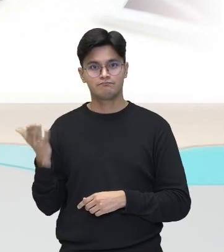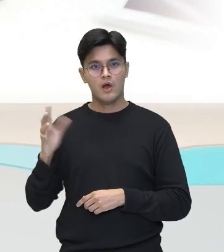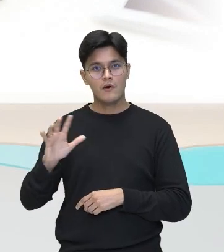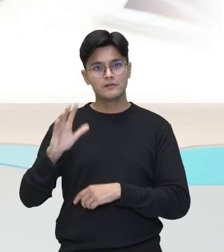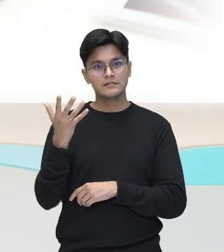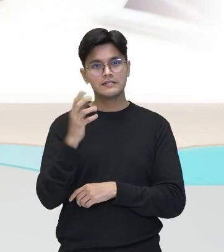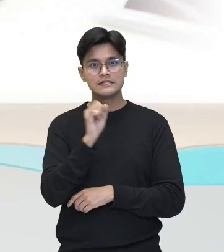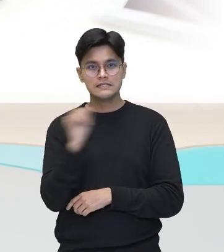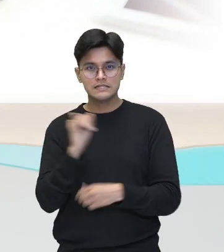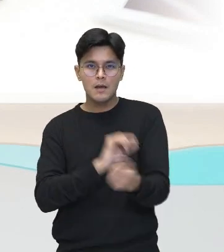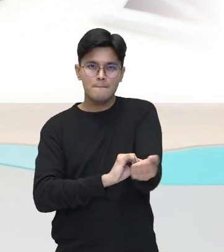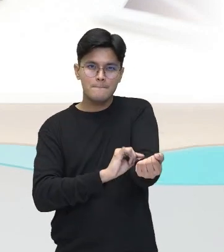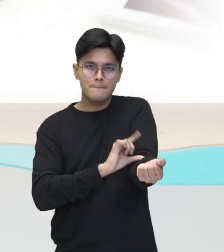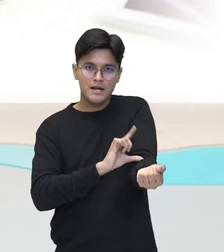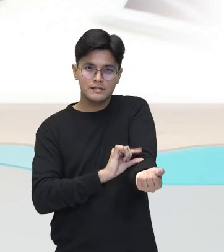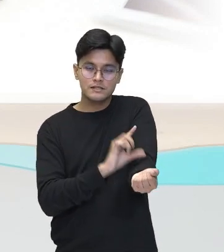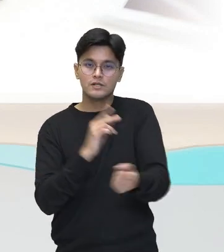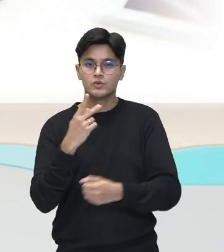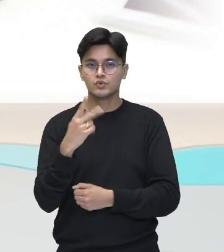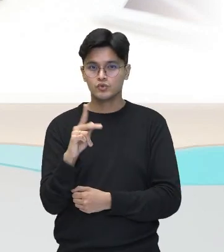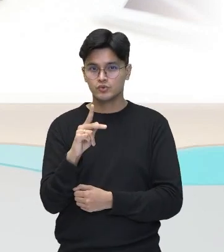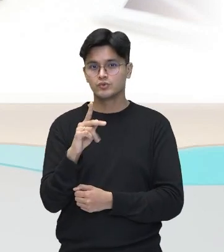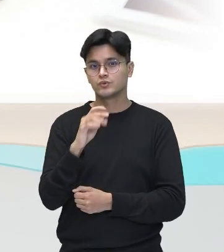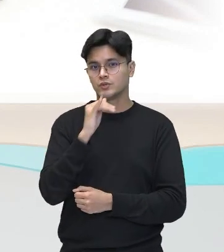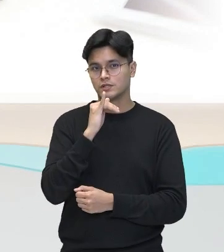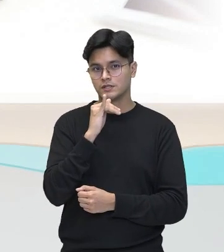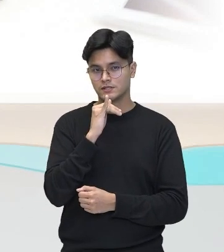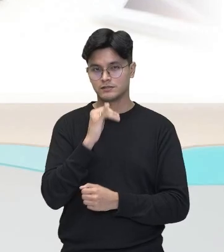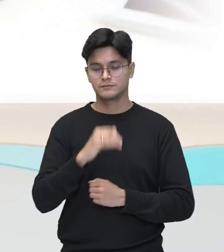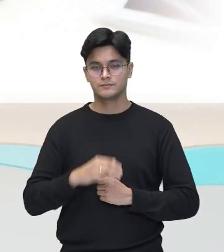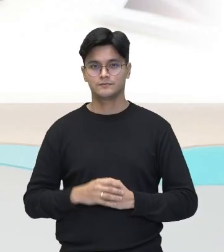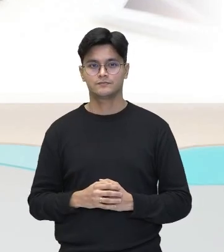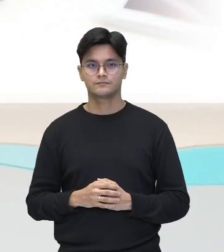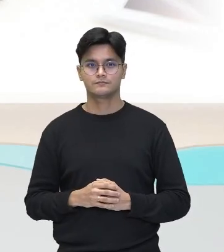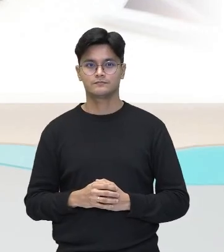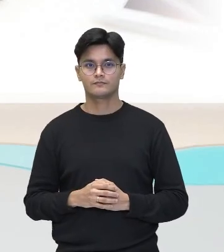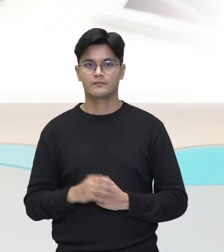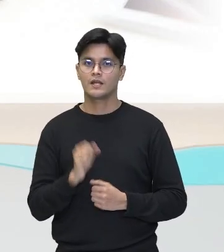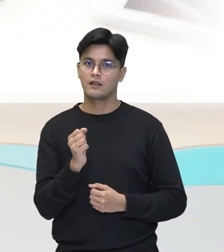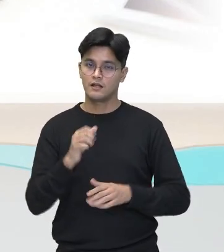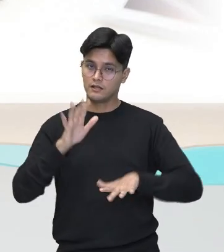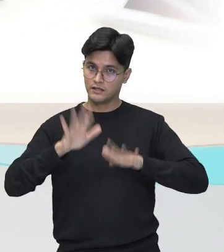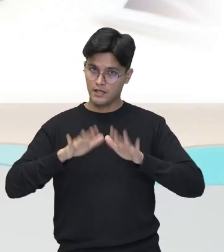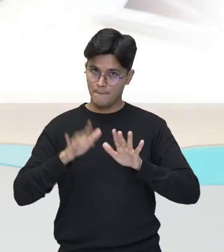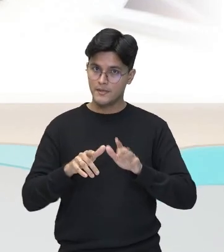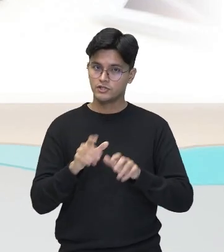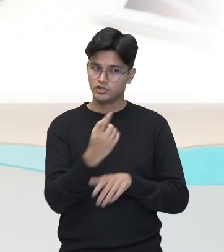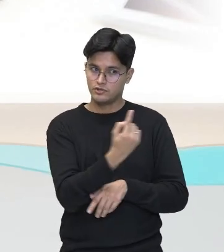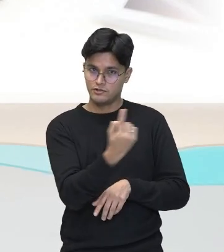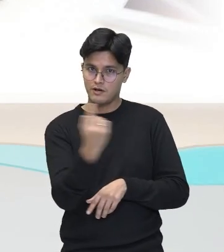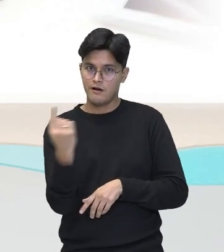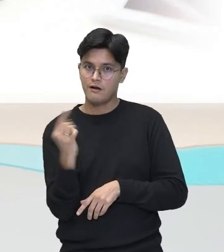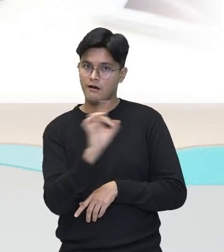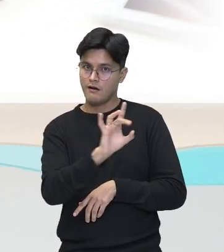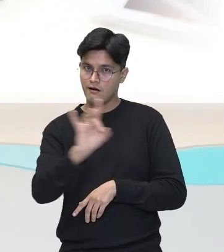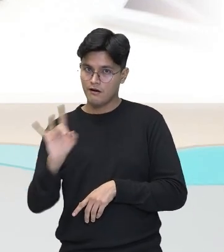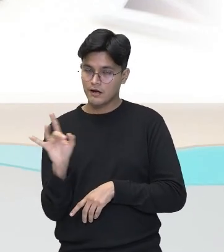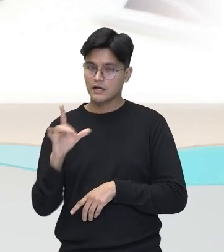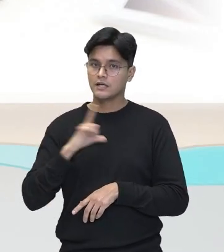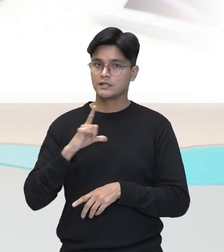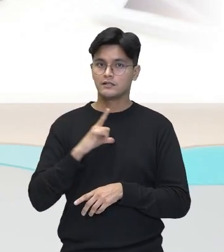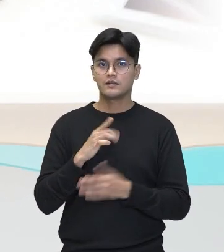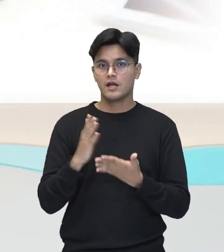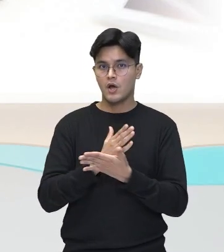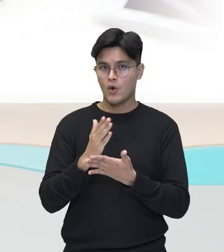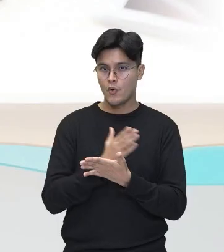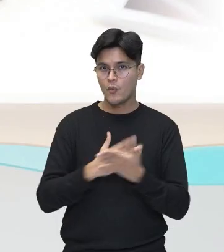a medida da sua pressão, né, que ela depende da pessoa, mas existem certos